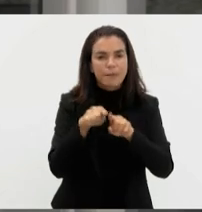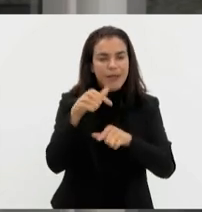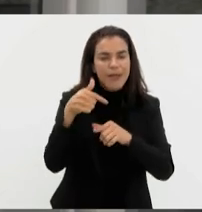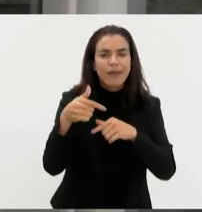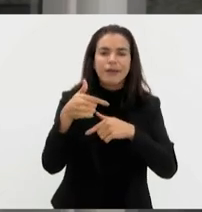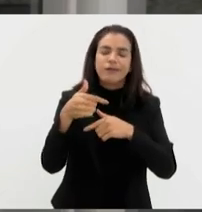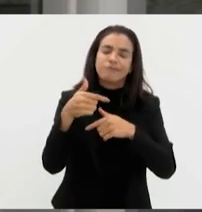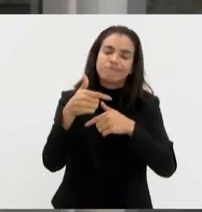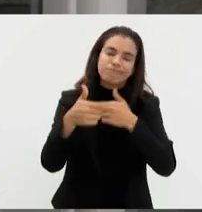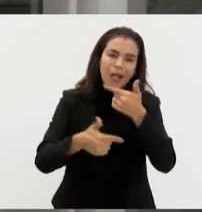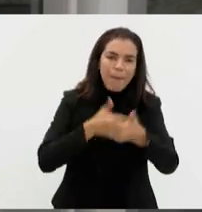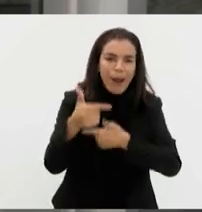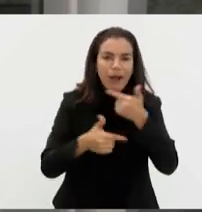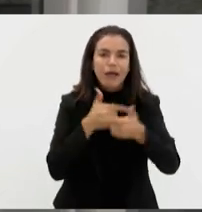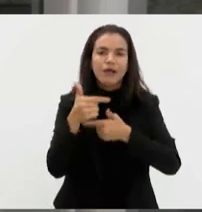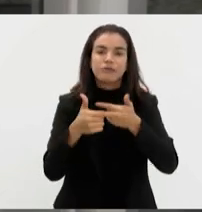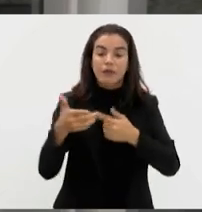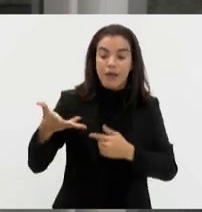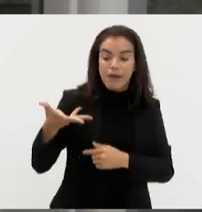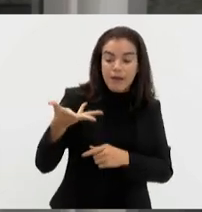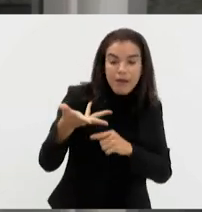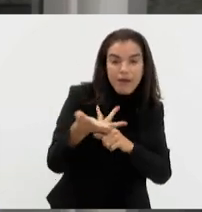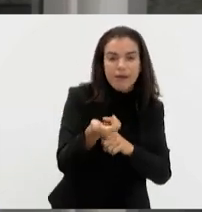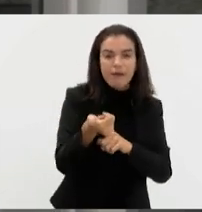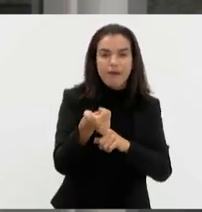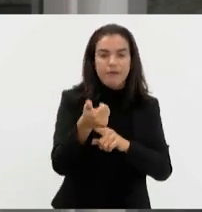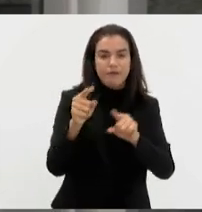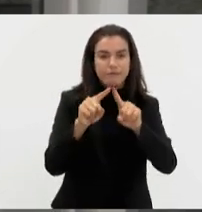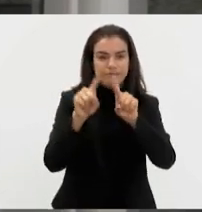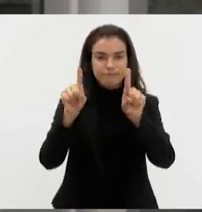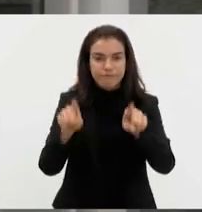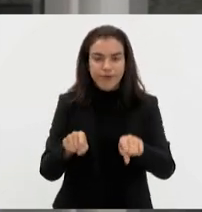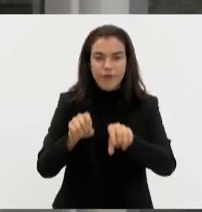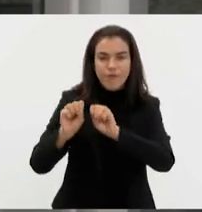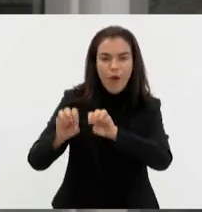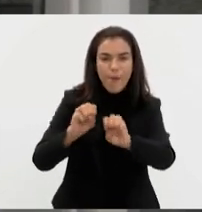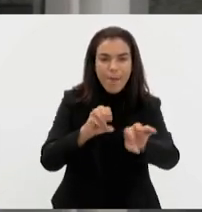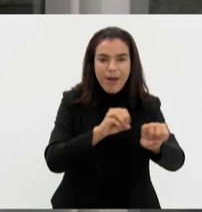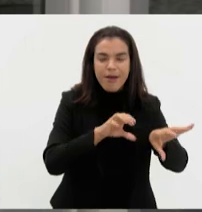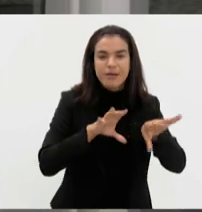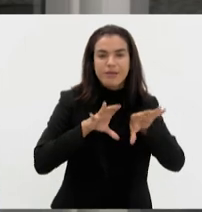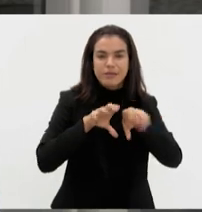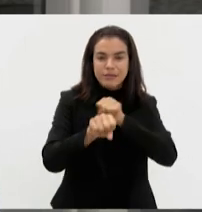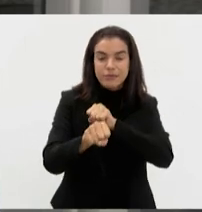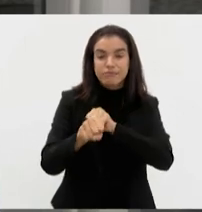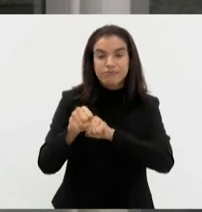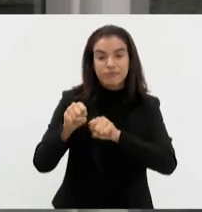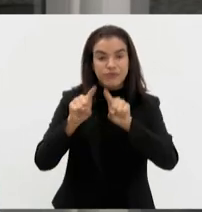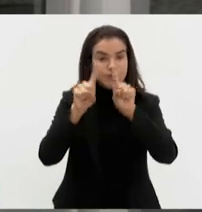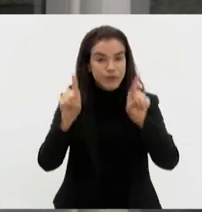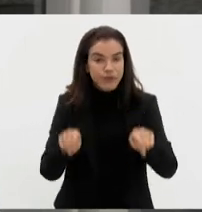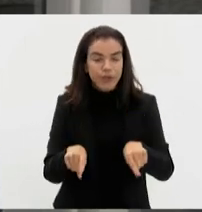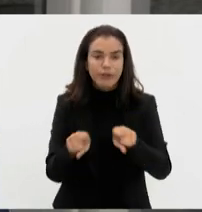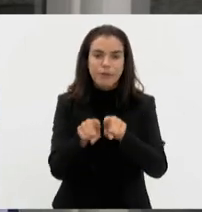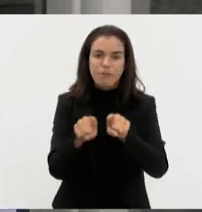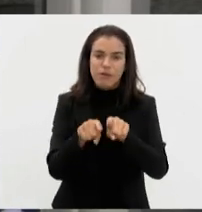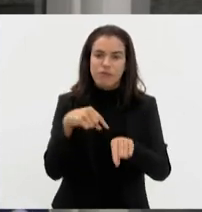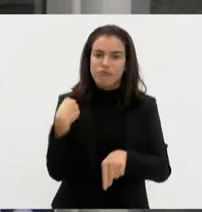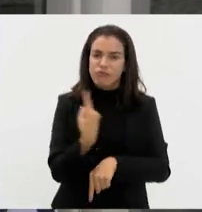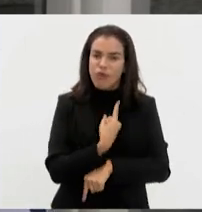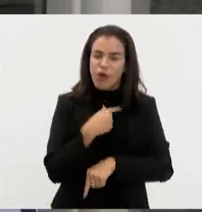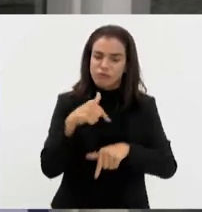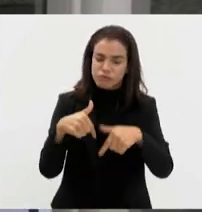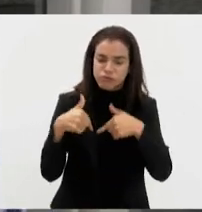nessa tecla da qualificação dos servidores. A gente está aqui, né, assumindo o compromisso